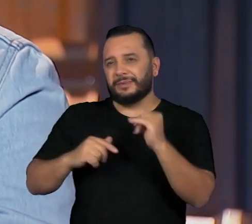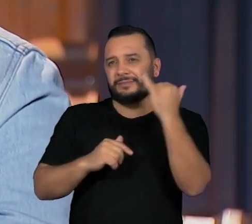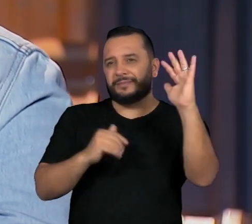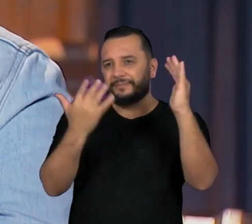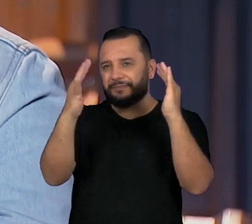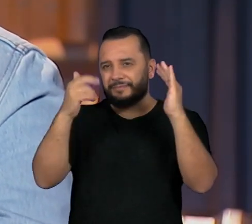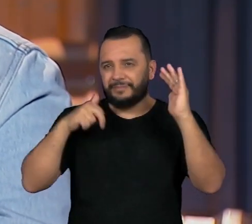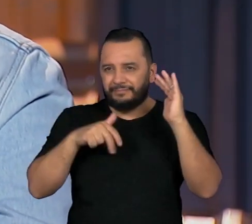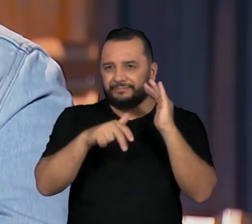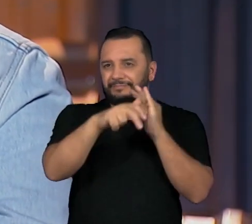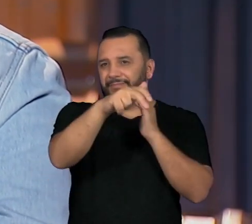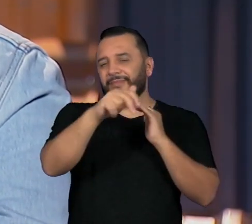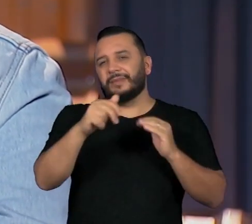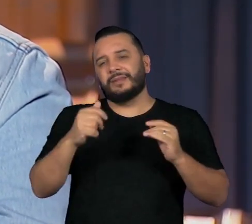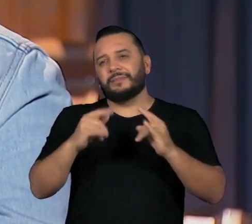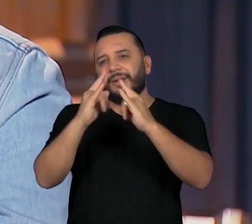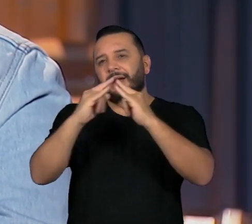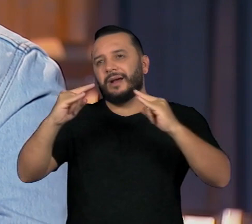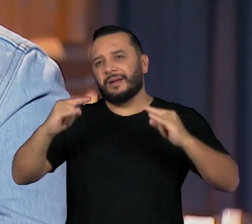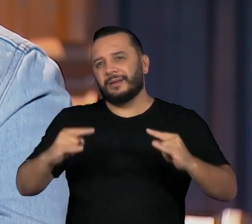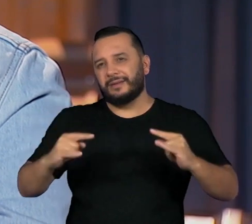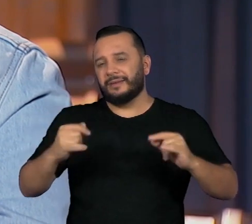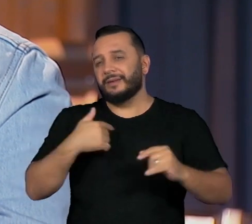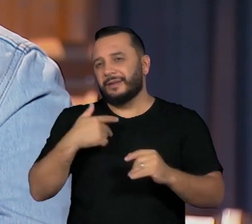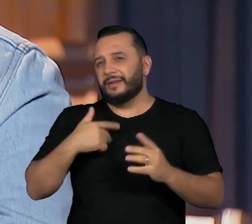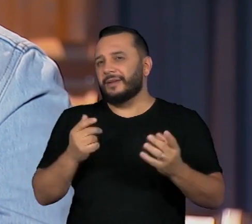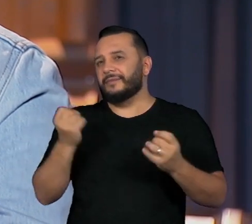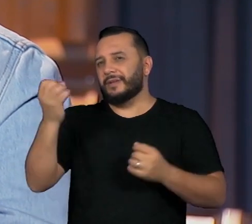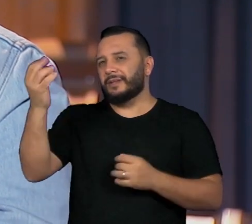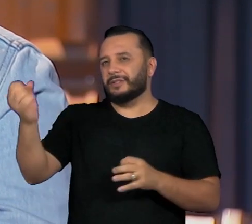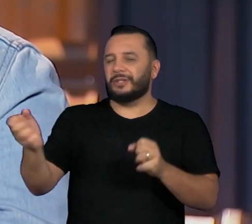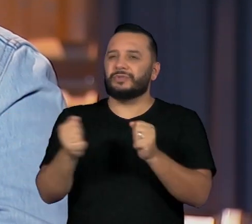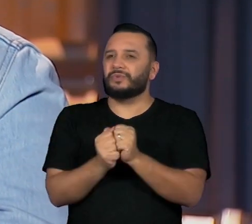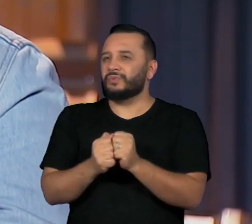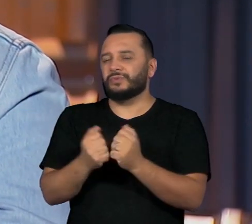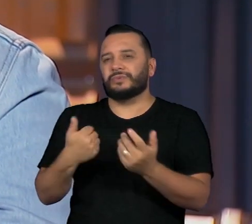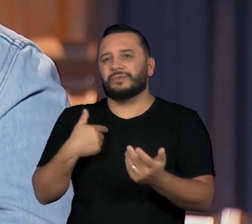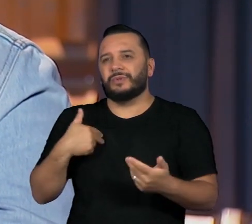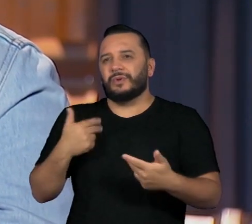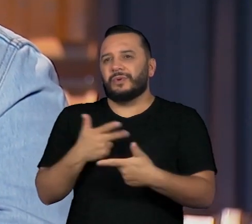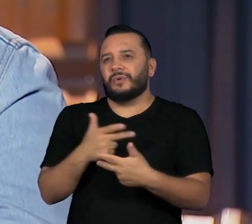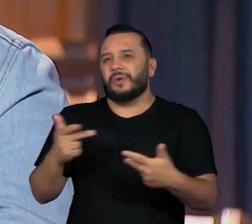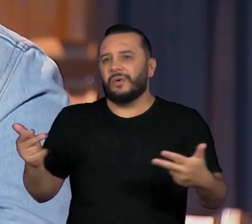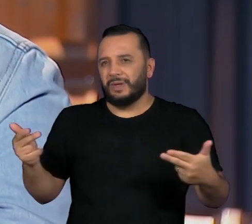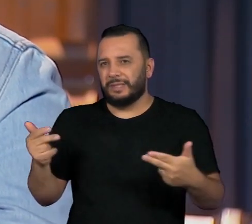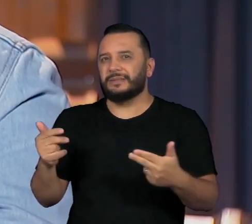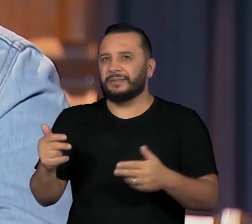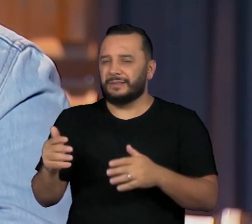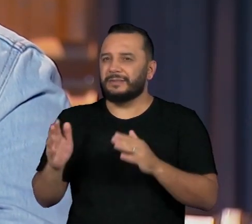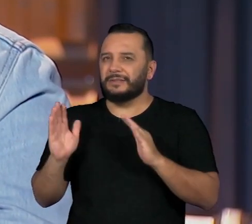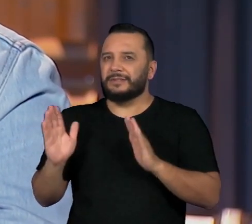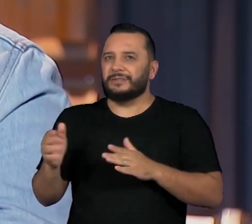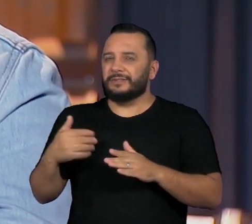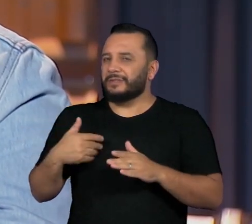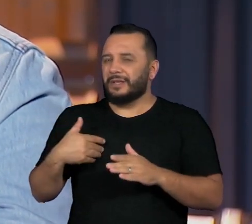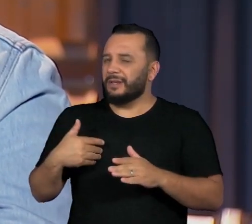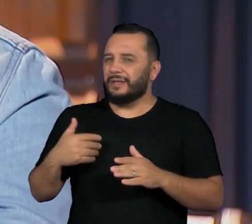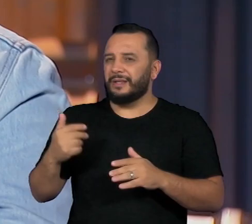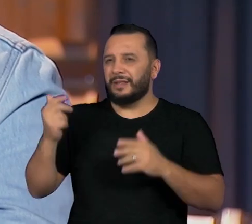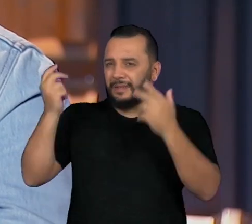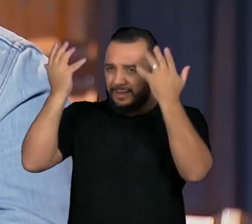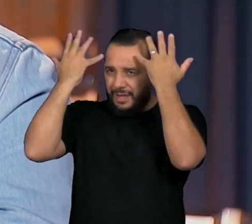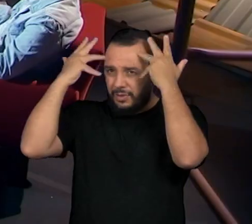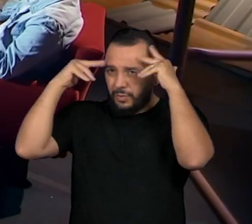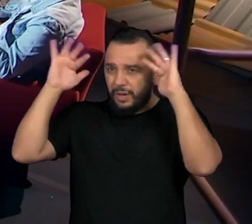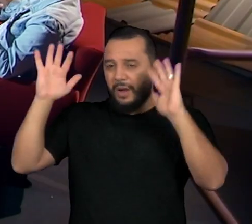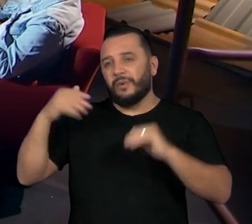junto, viajar junto. A gente é muito ligado em coisas que são, digamos assim, da transcendência do físico, do